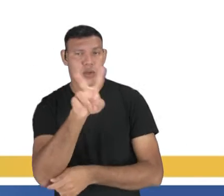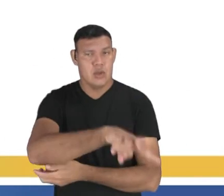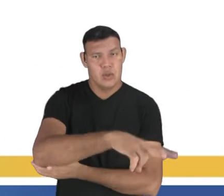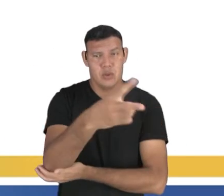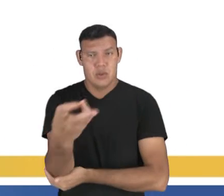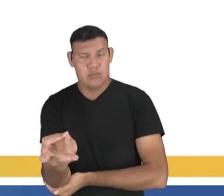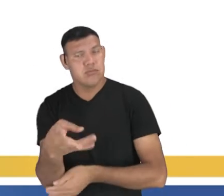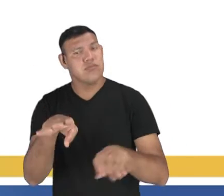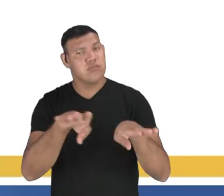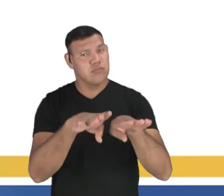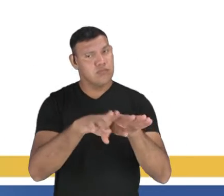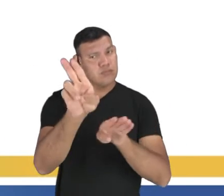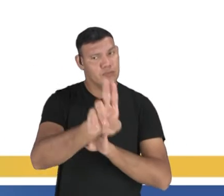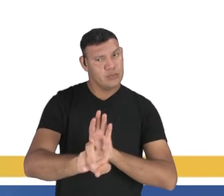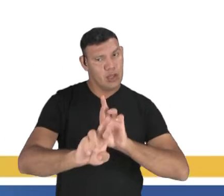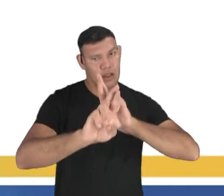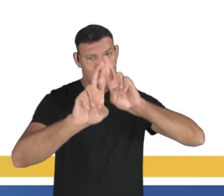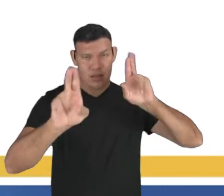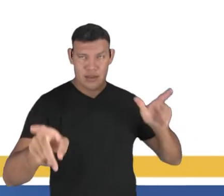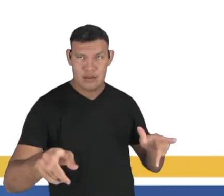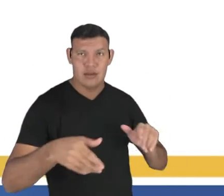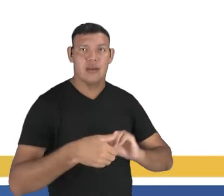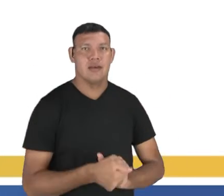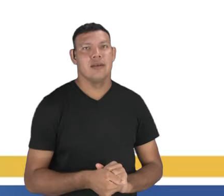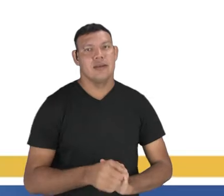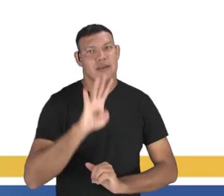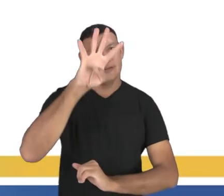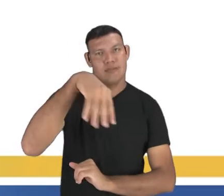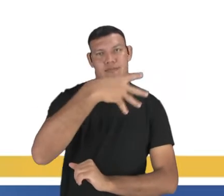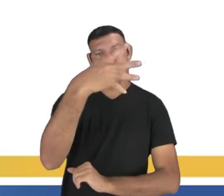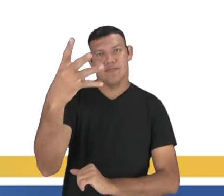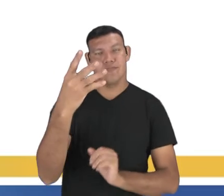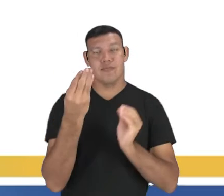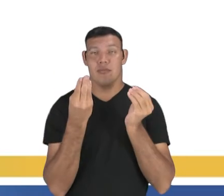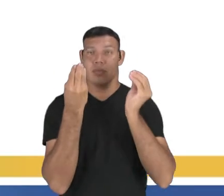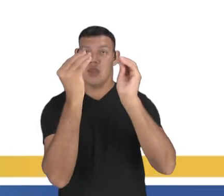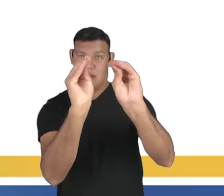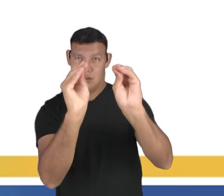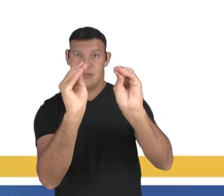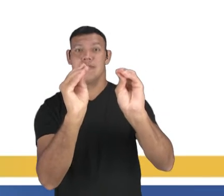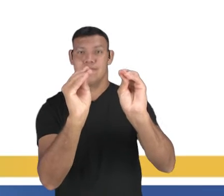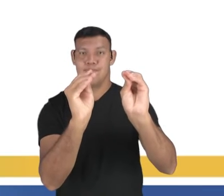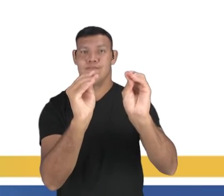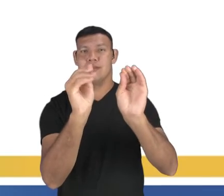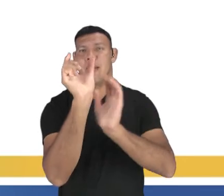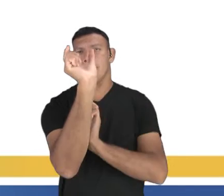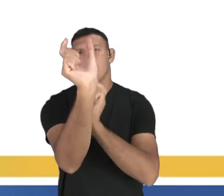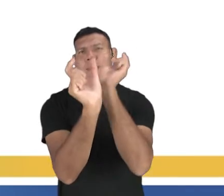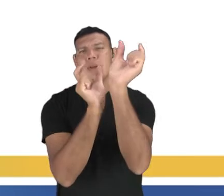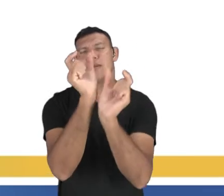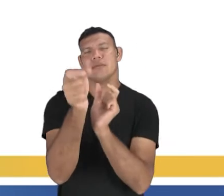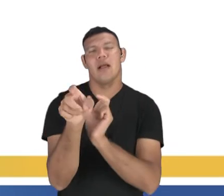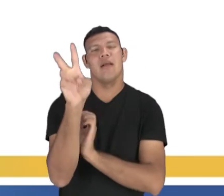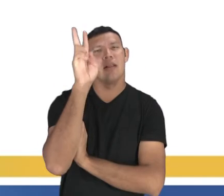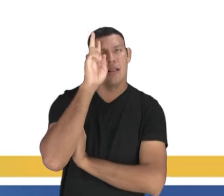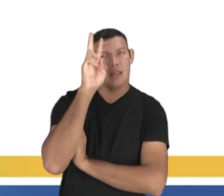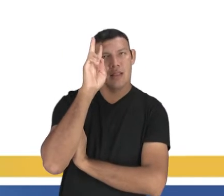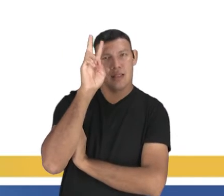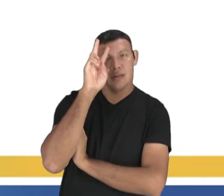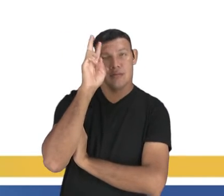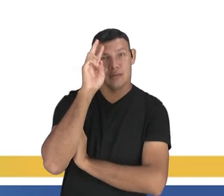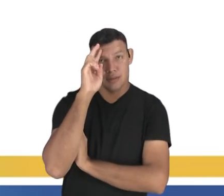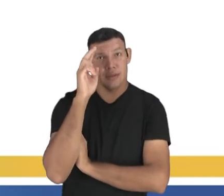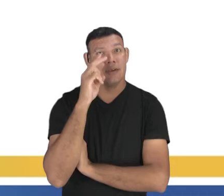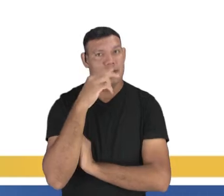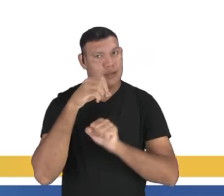uso outro. Então, aqui está um quadro para você se lembrar. Sugiro